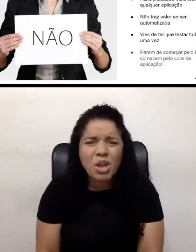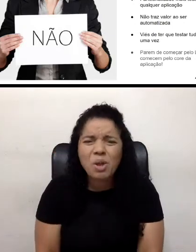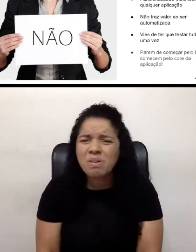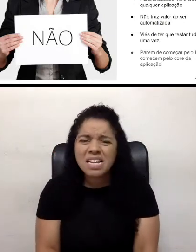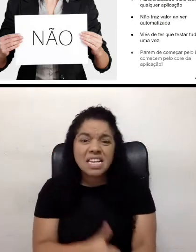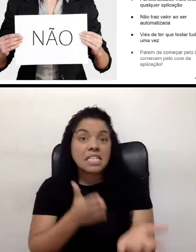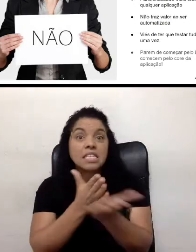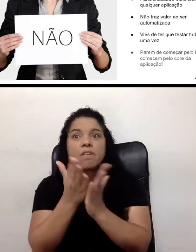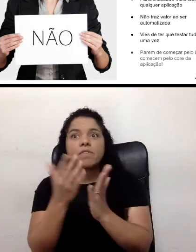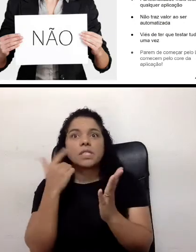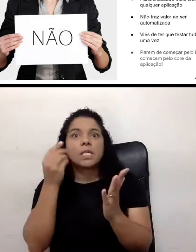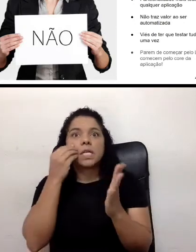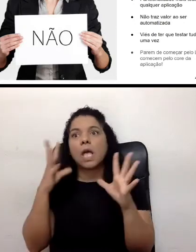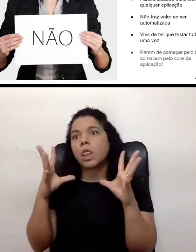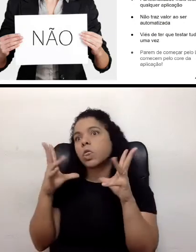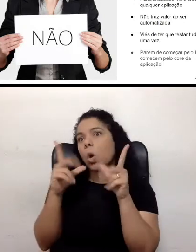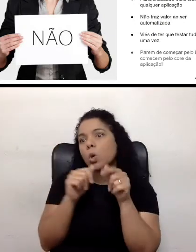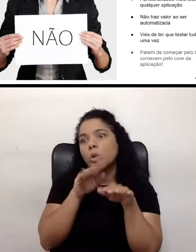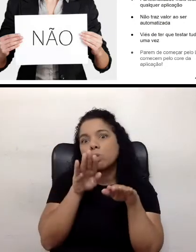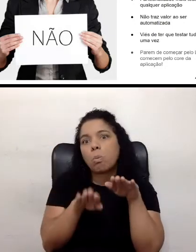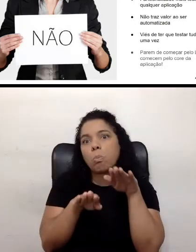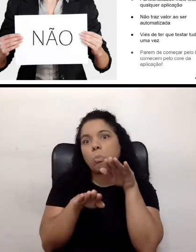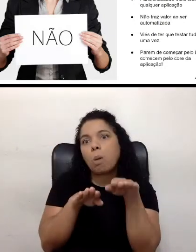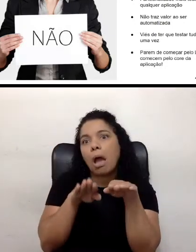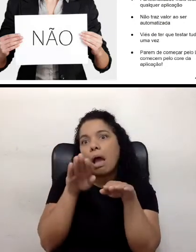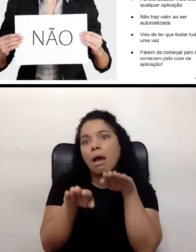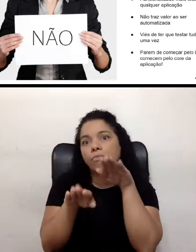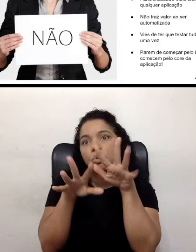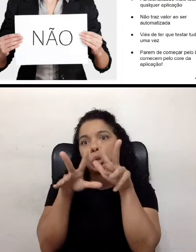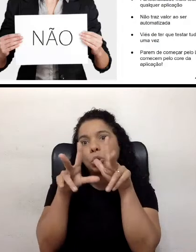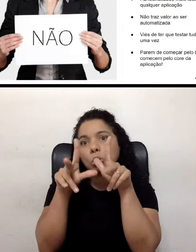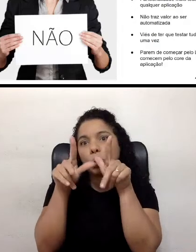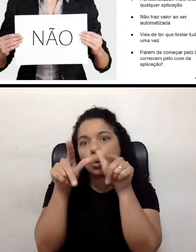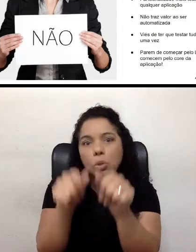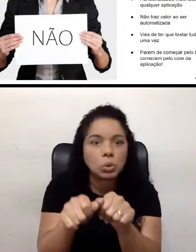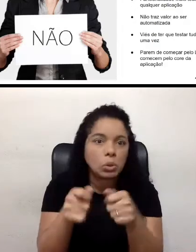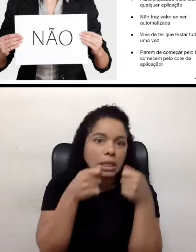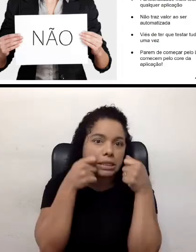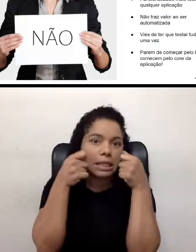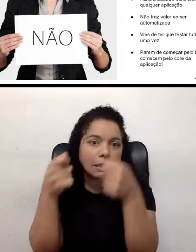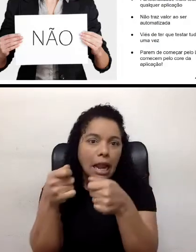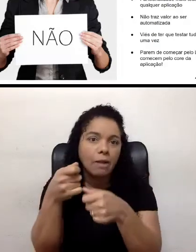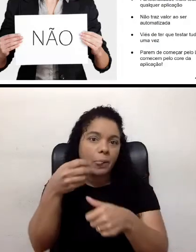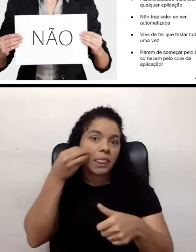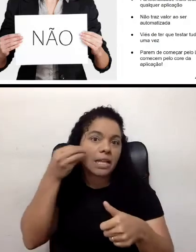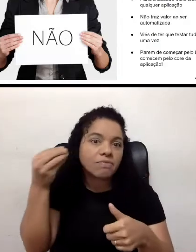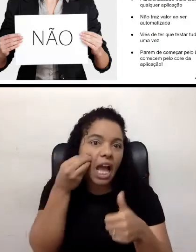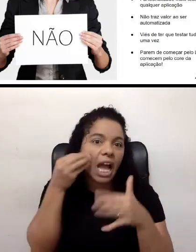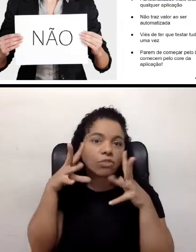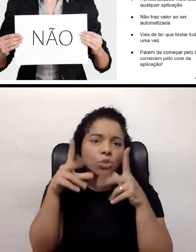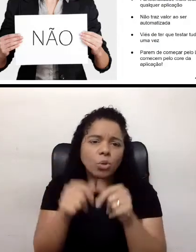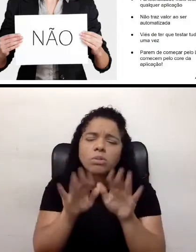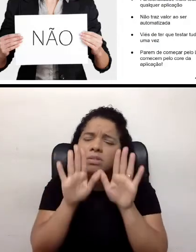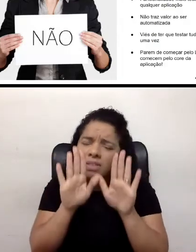de que você tem que testar todos os passos sempre. Tudo tem que ser entregue e testado. Faz